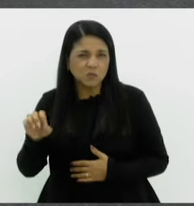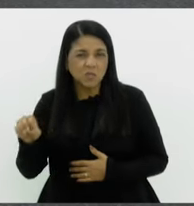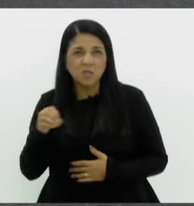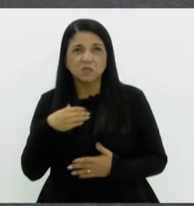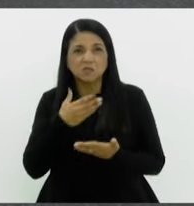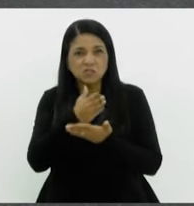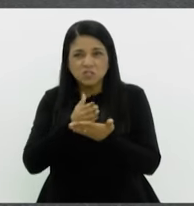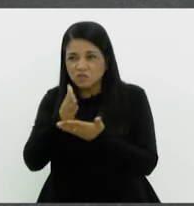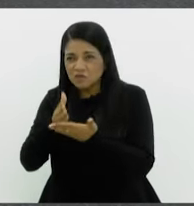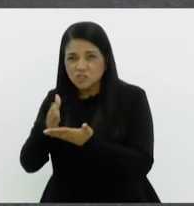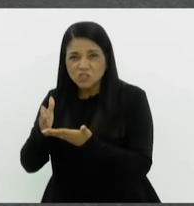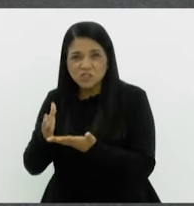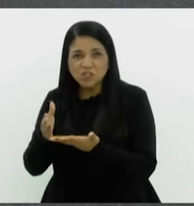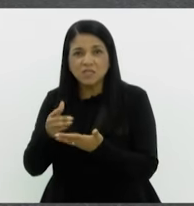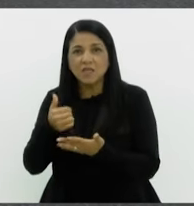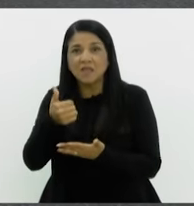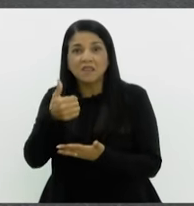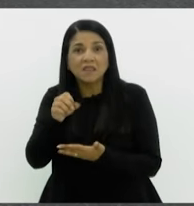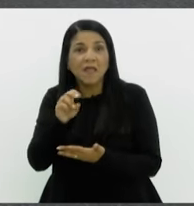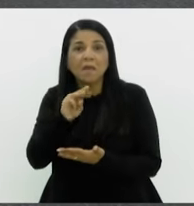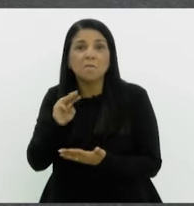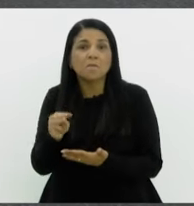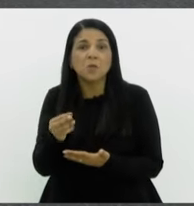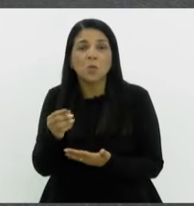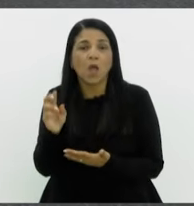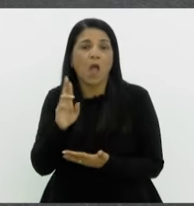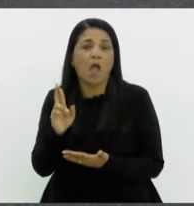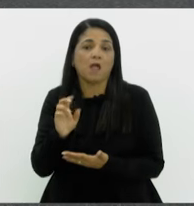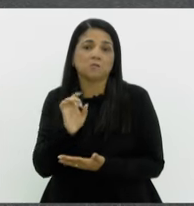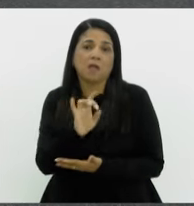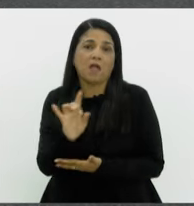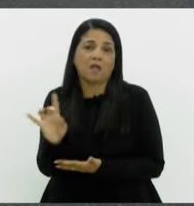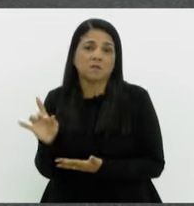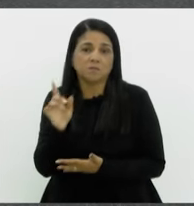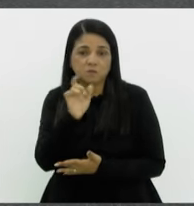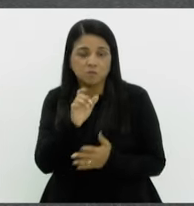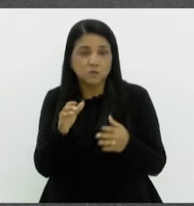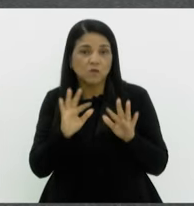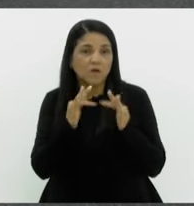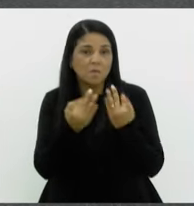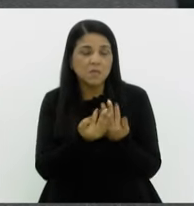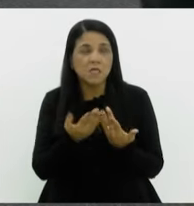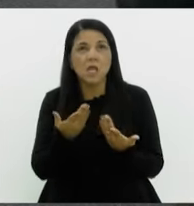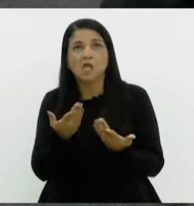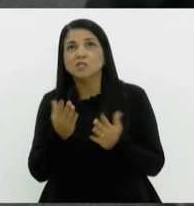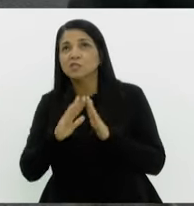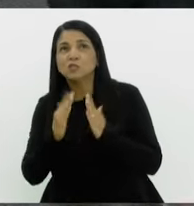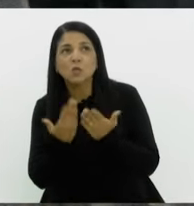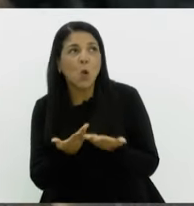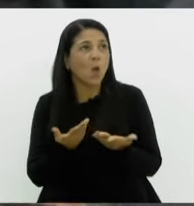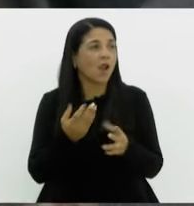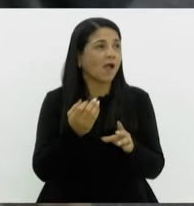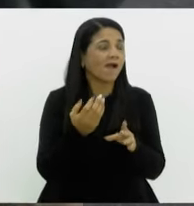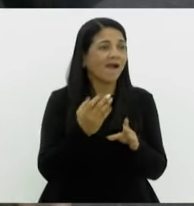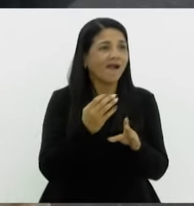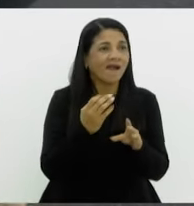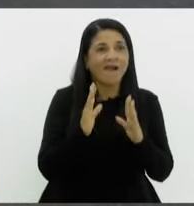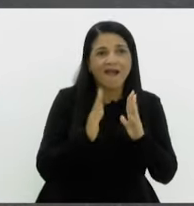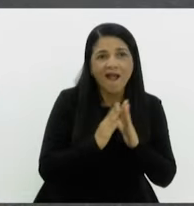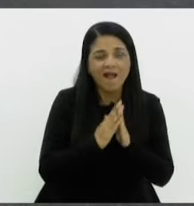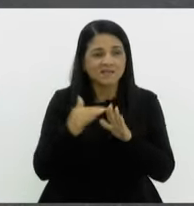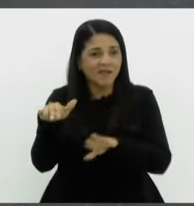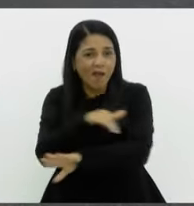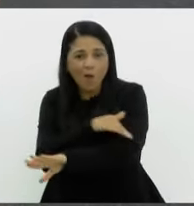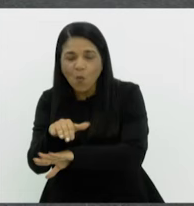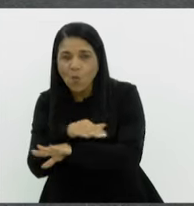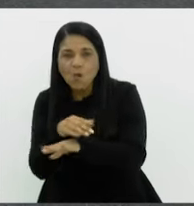pessoas, vai dar R$10 mil para cada cidadão, né, para reconstruir colégio, escola, casa, rua. Isso não dá